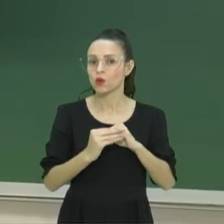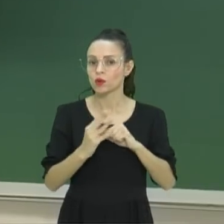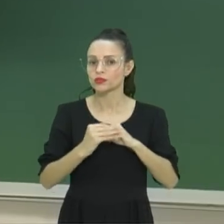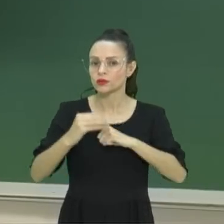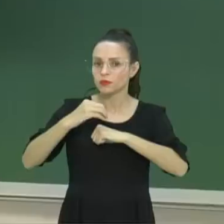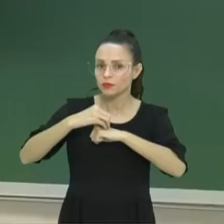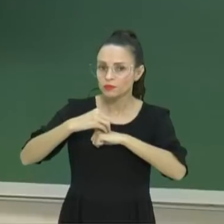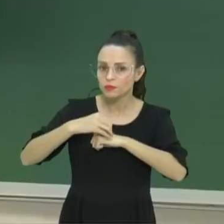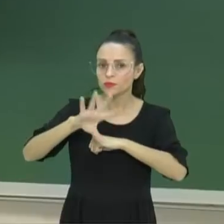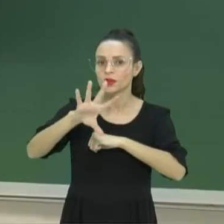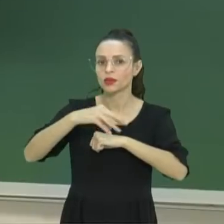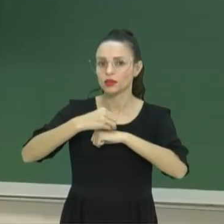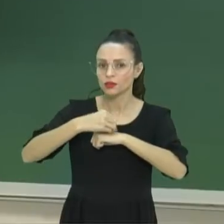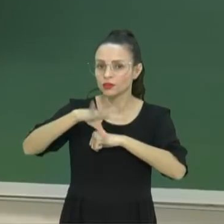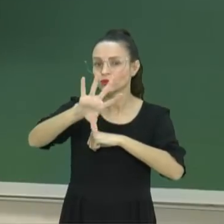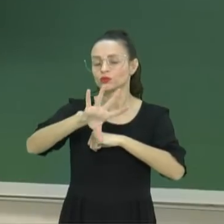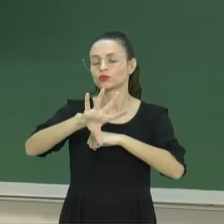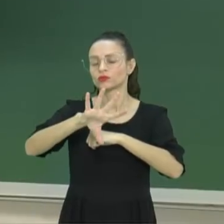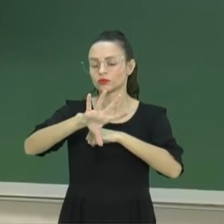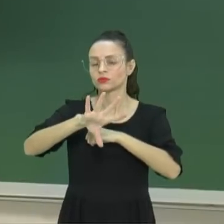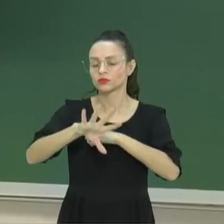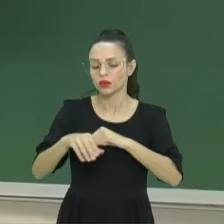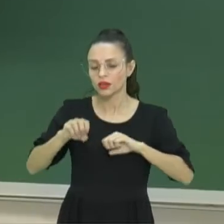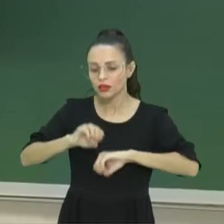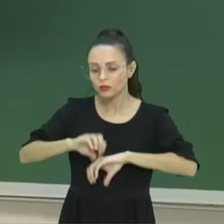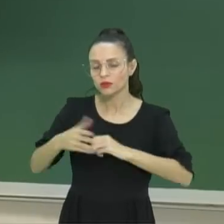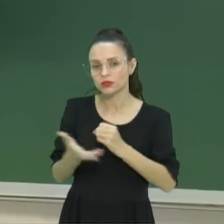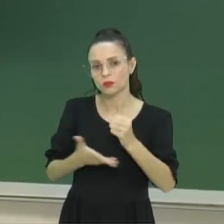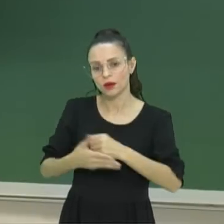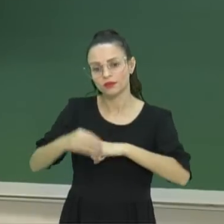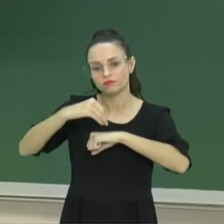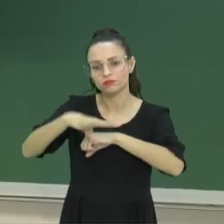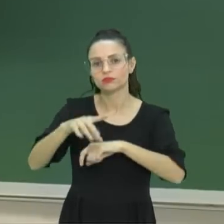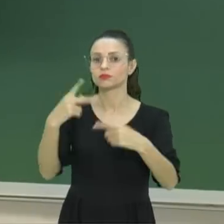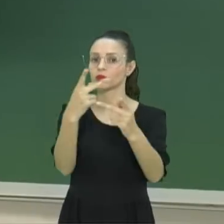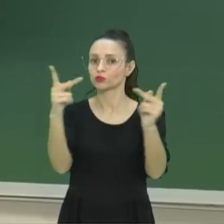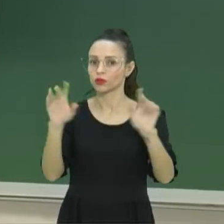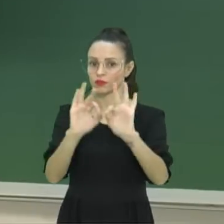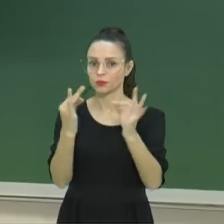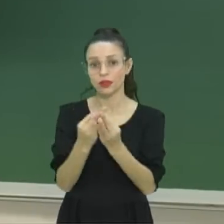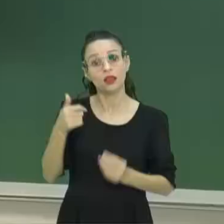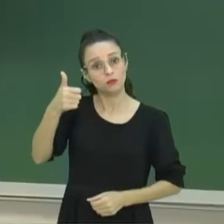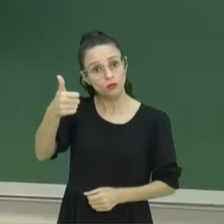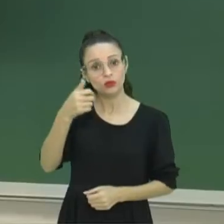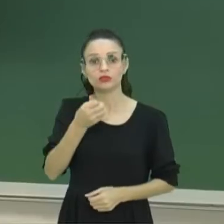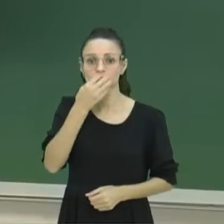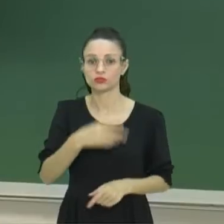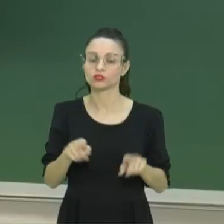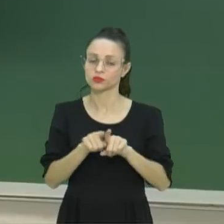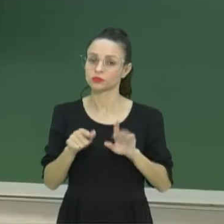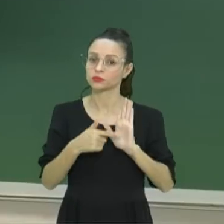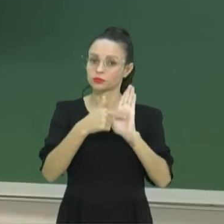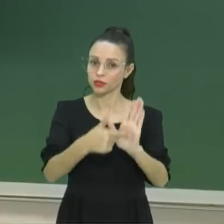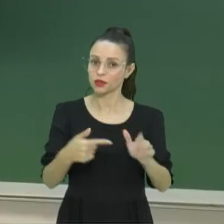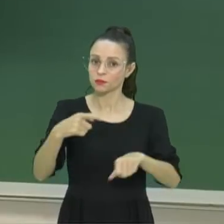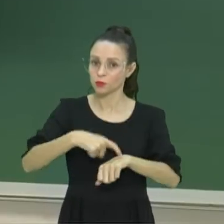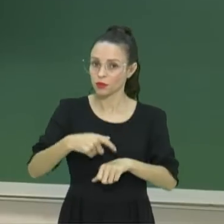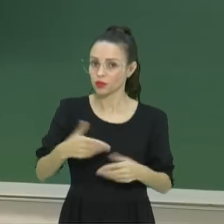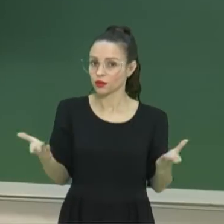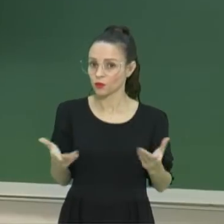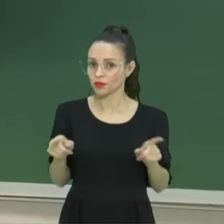conhecimento da educação básica chegasse a mais membros da sua família. É algo positivo que podemos destacar desse momento